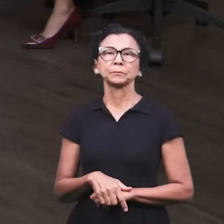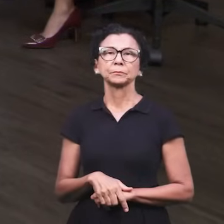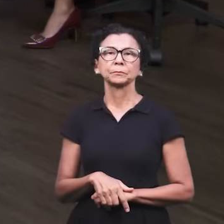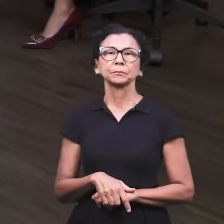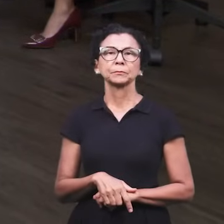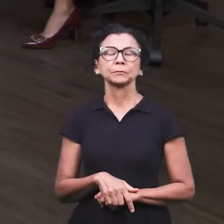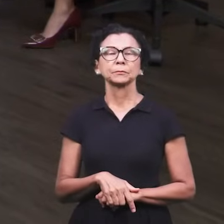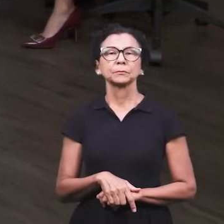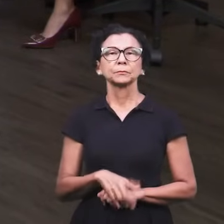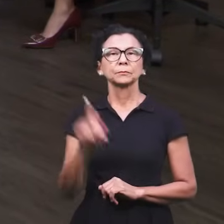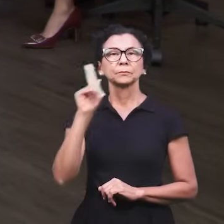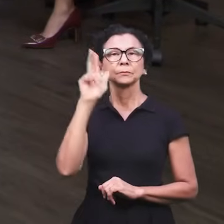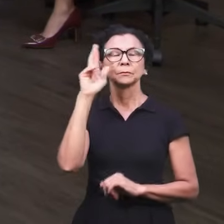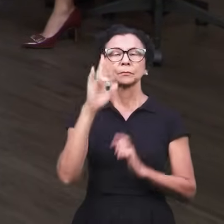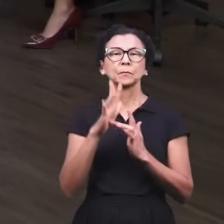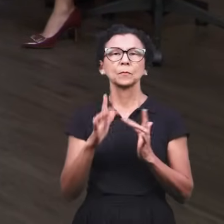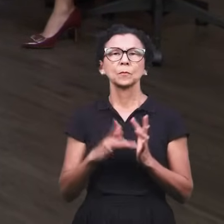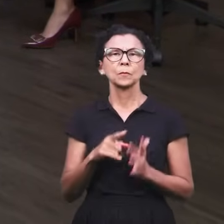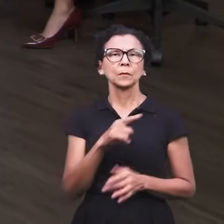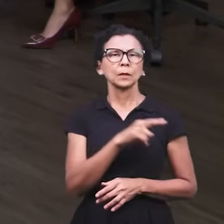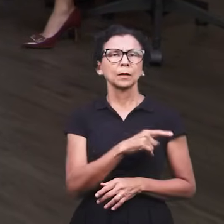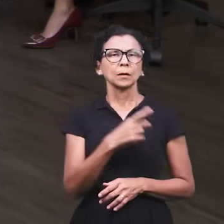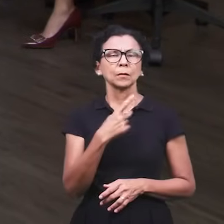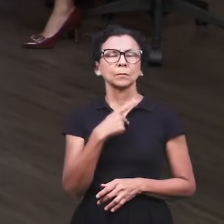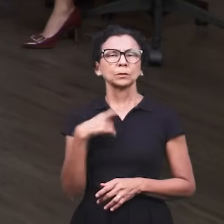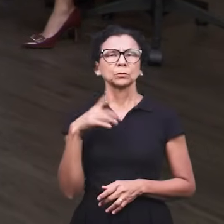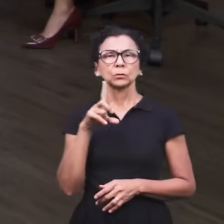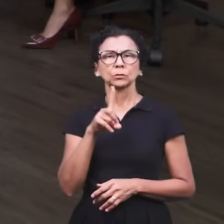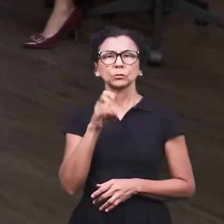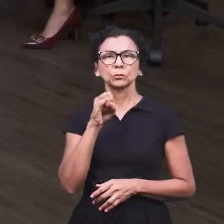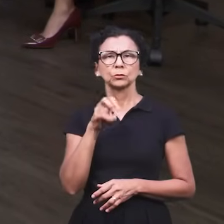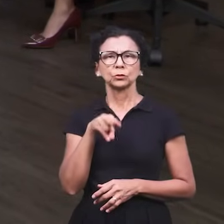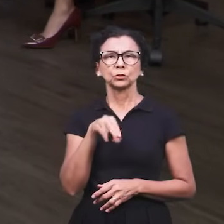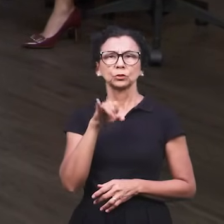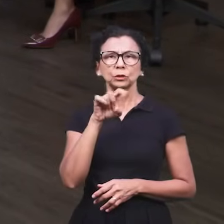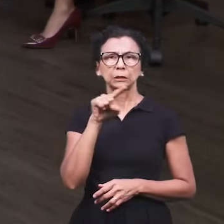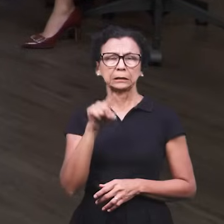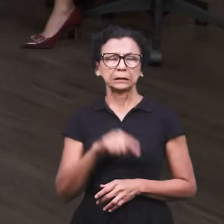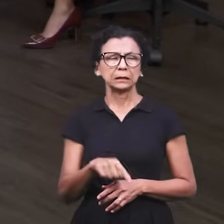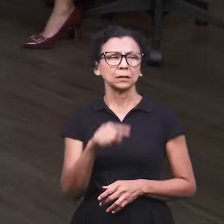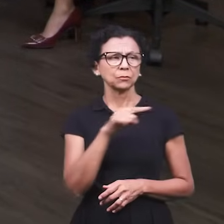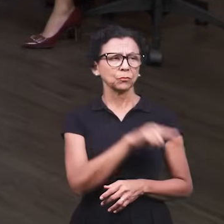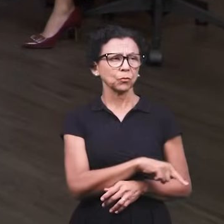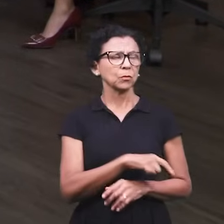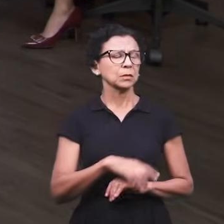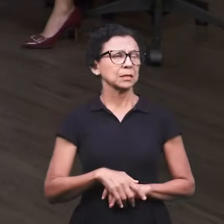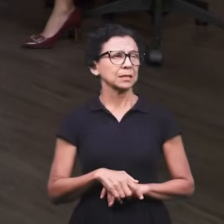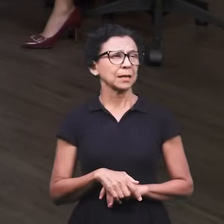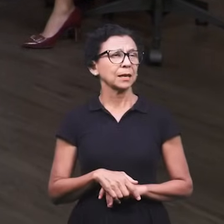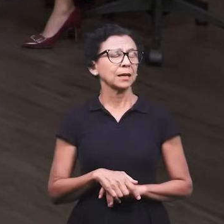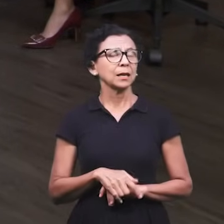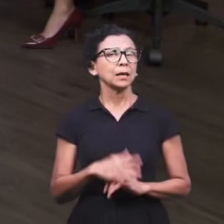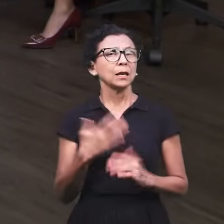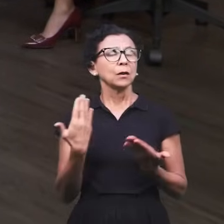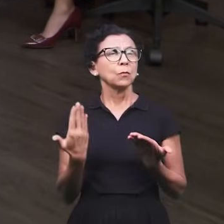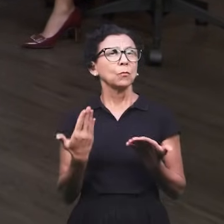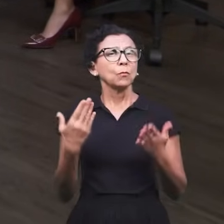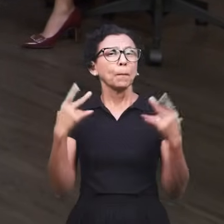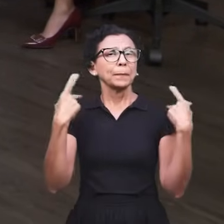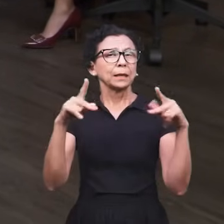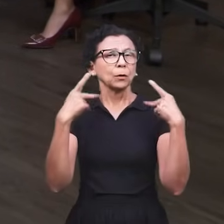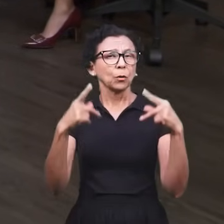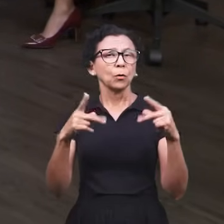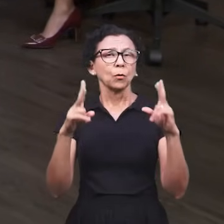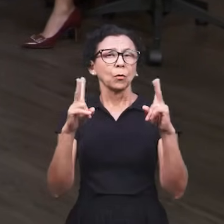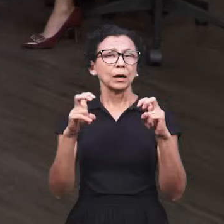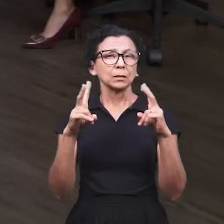Pastor, tem uma pregação que o senhor deu a respeito sobre a mente, e nela o senhor fez a menção a Davi, e que em um